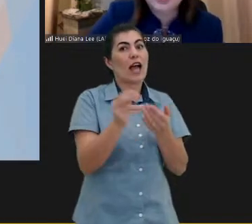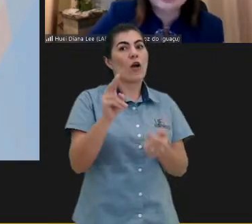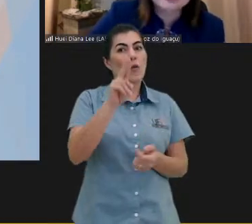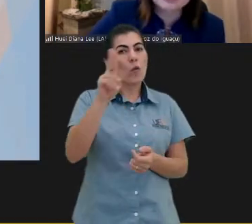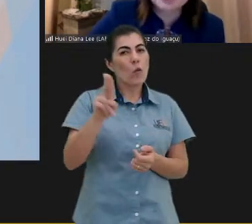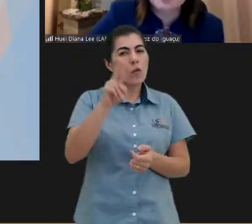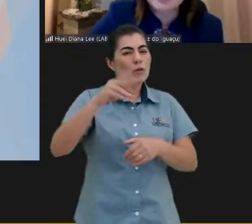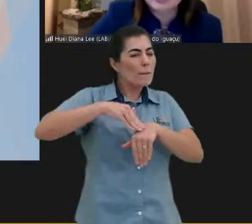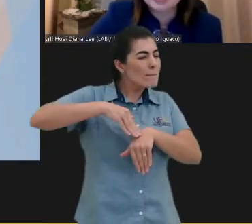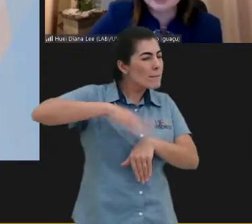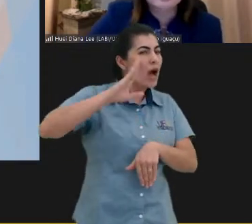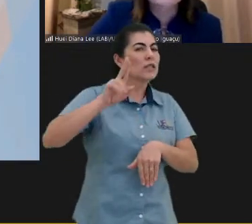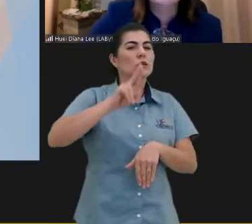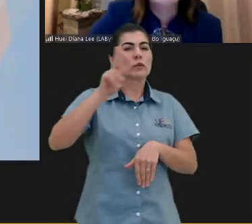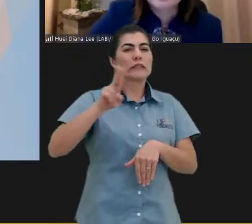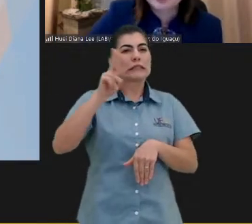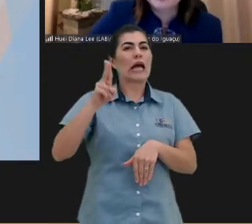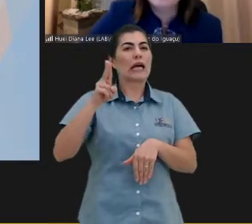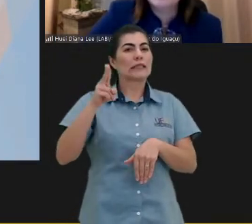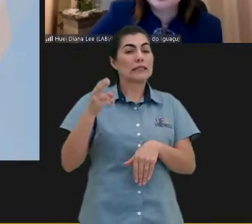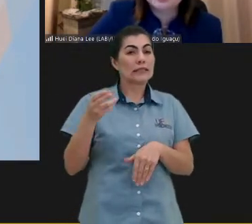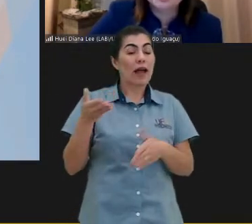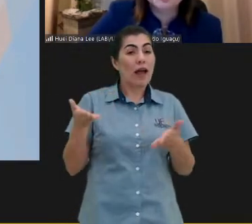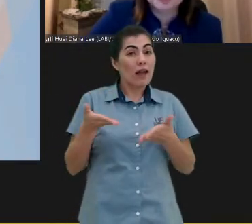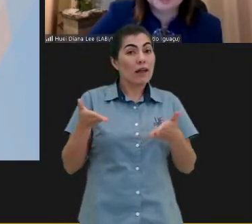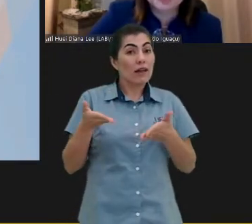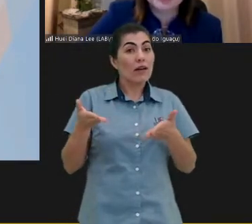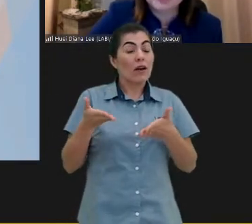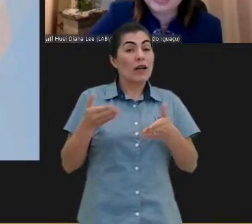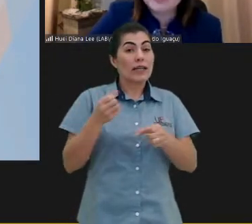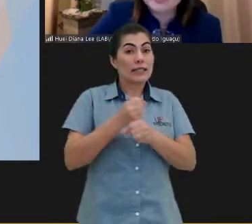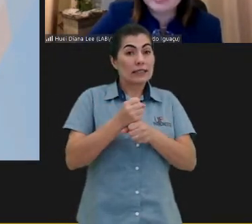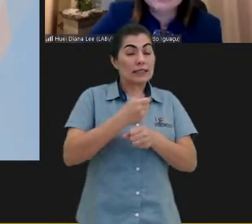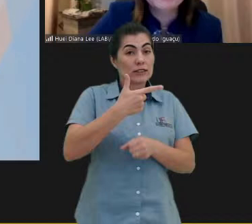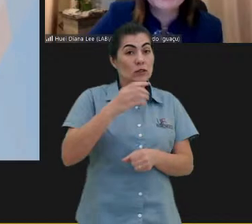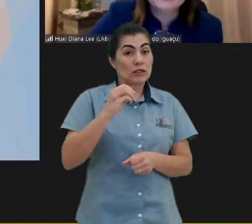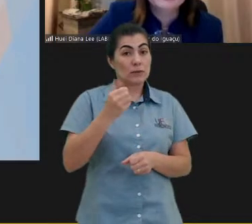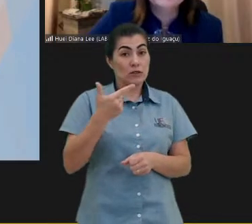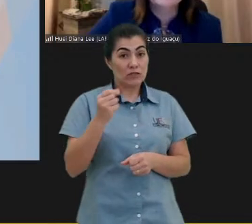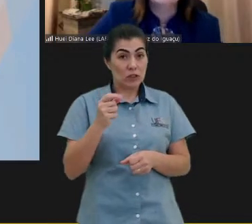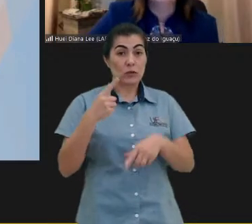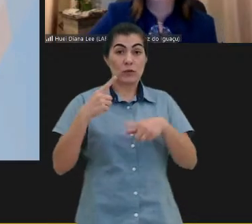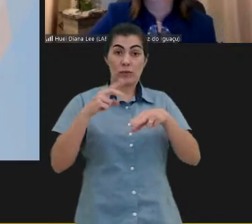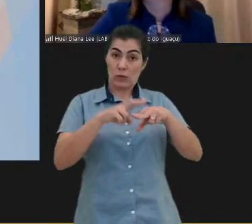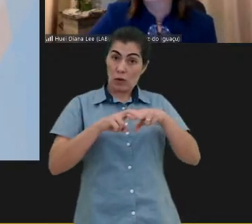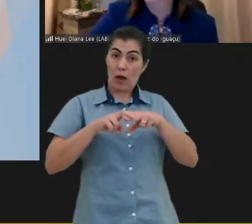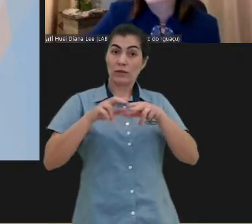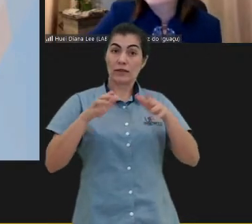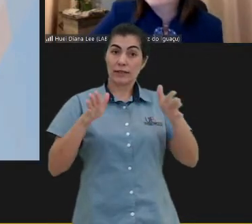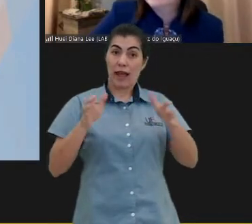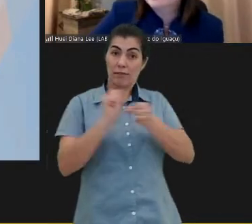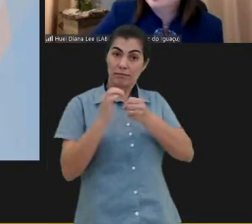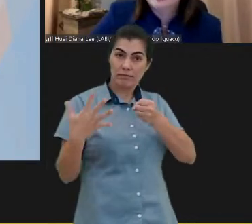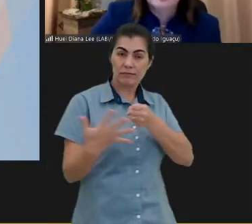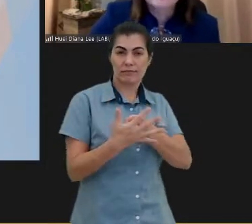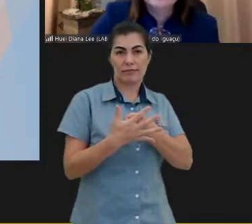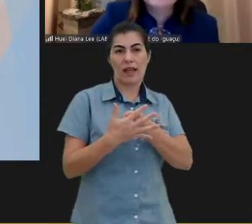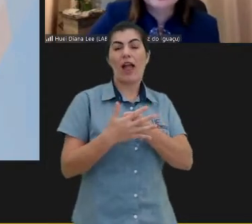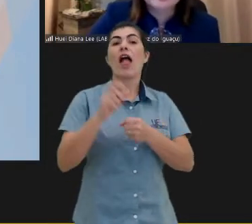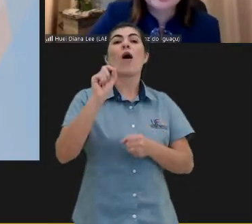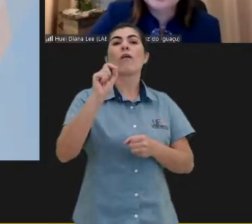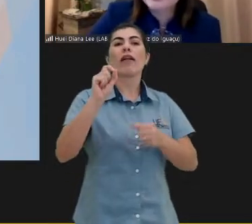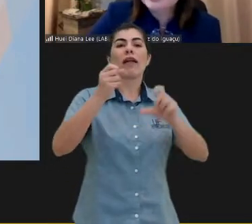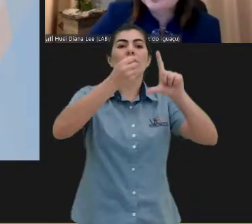mais usadas ultimamente, especialmente nesse 2020 da pandemia, que é Netflix.